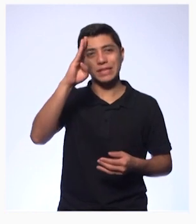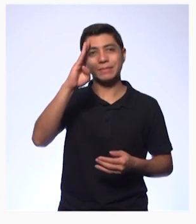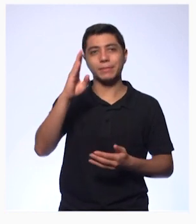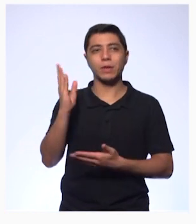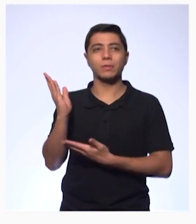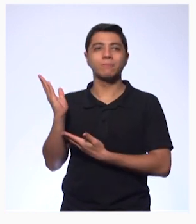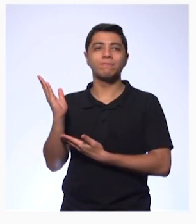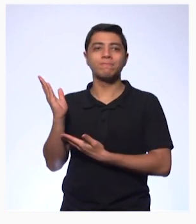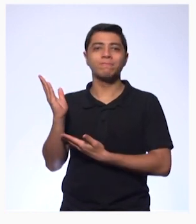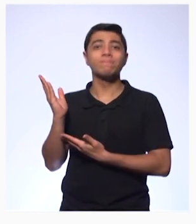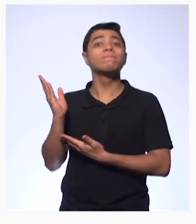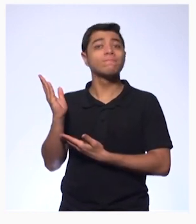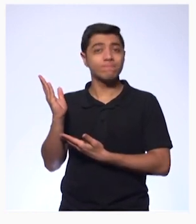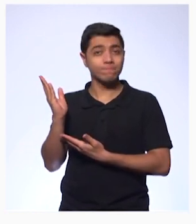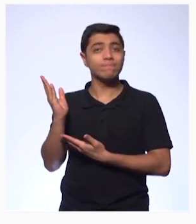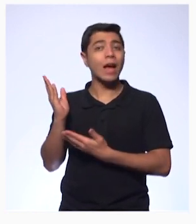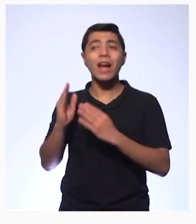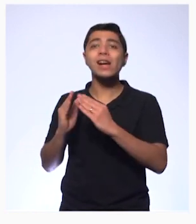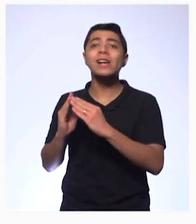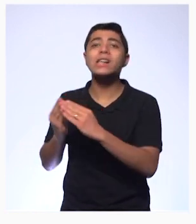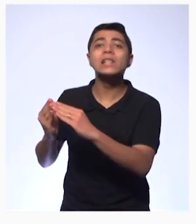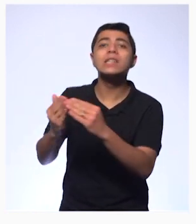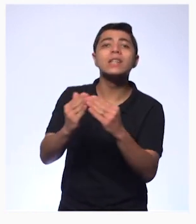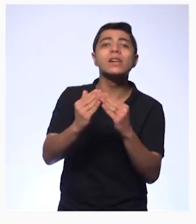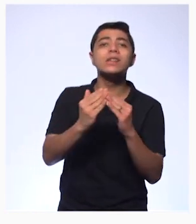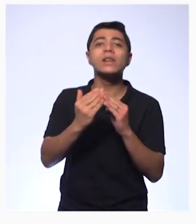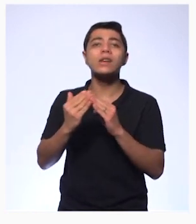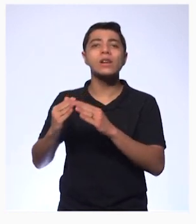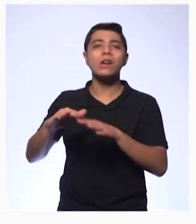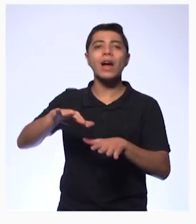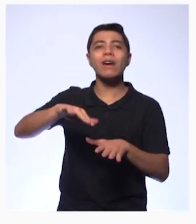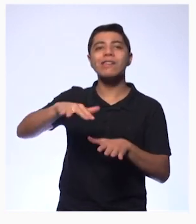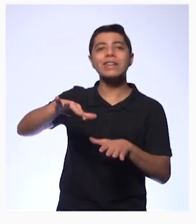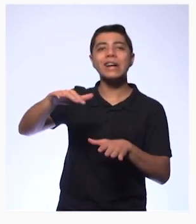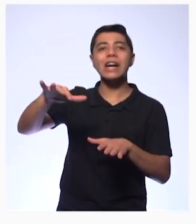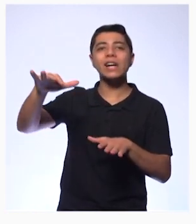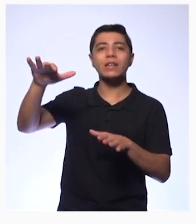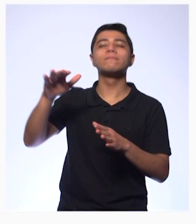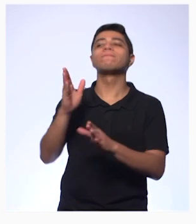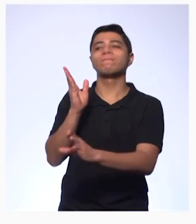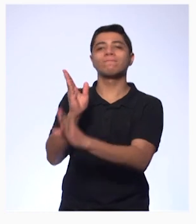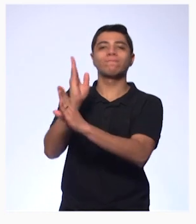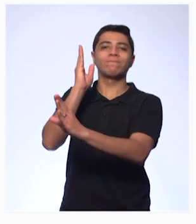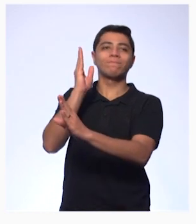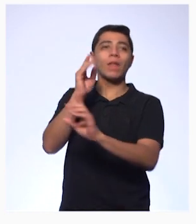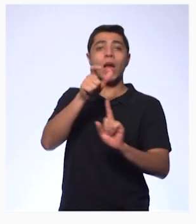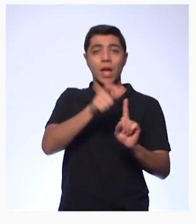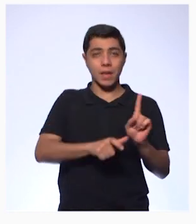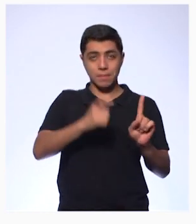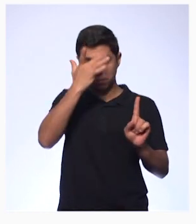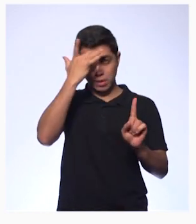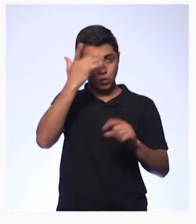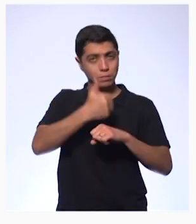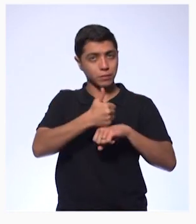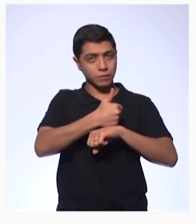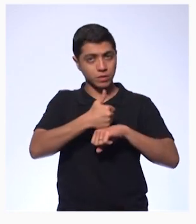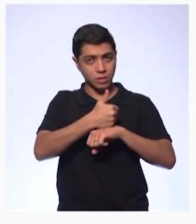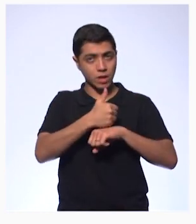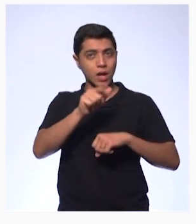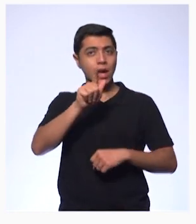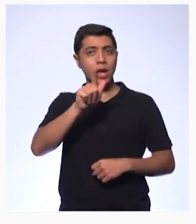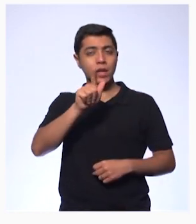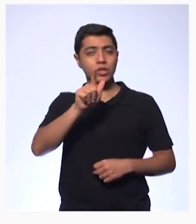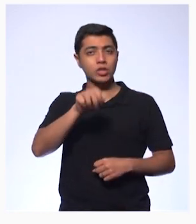mais vulneráveis da cidade. Na vistoria dessas áreas, o agente de defesa civil devidamente treinado observa as